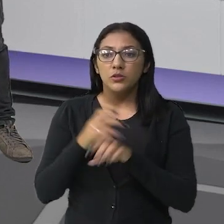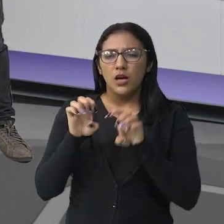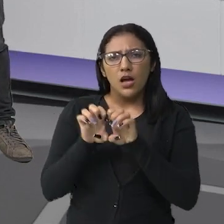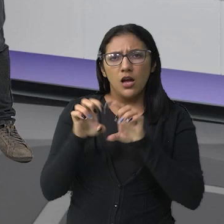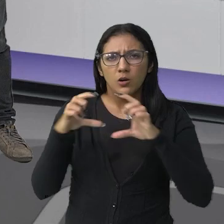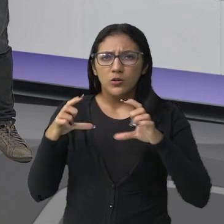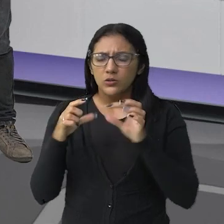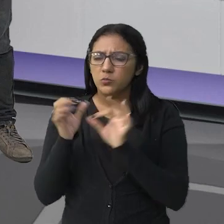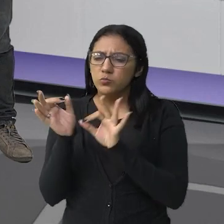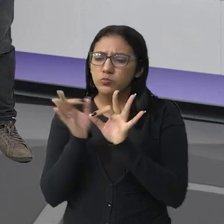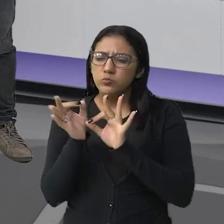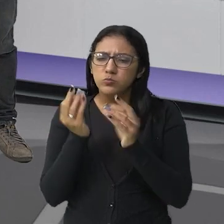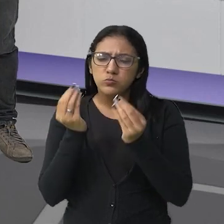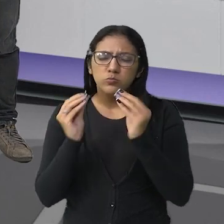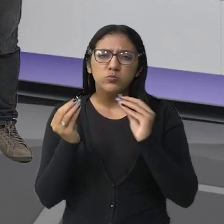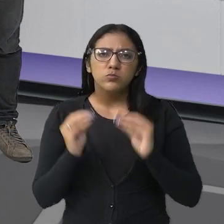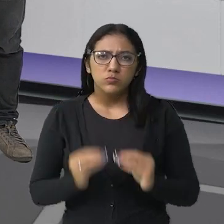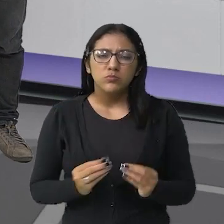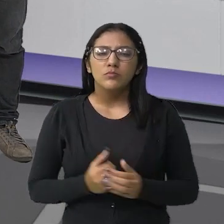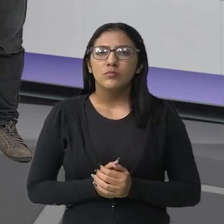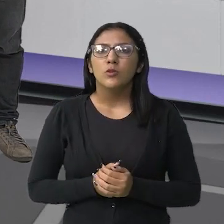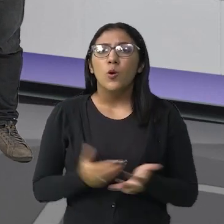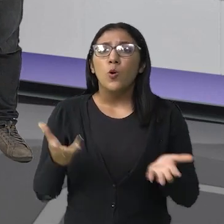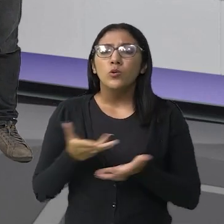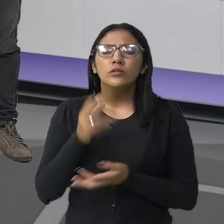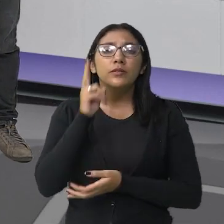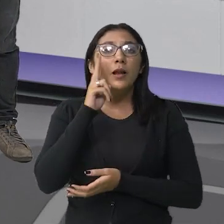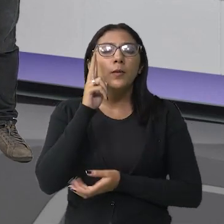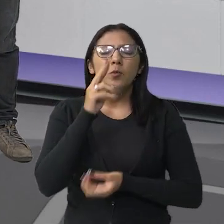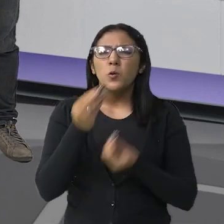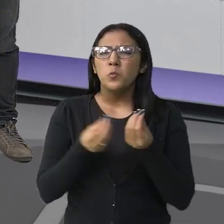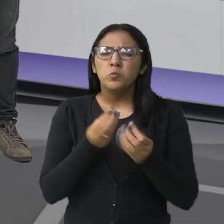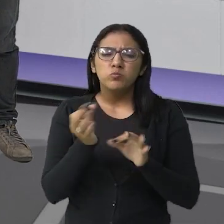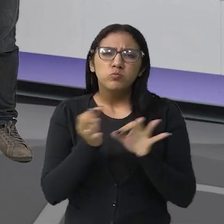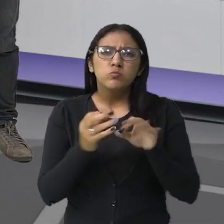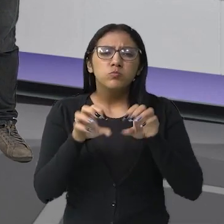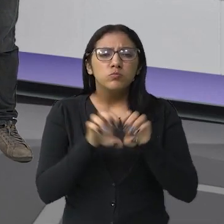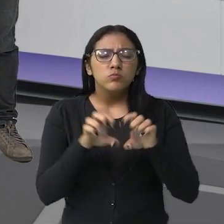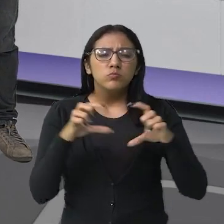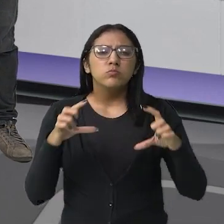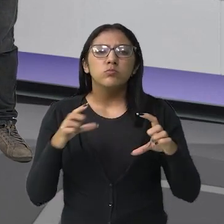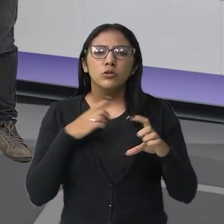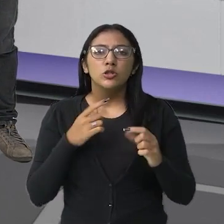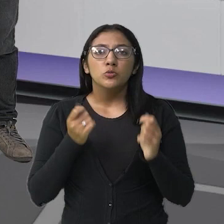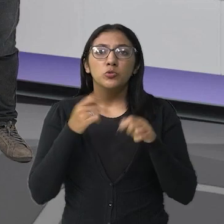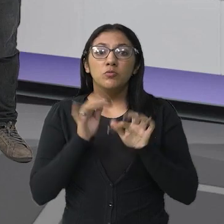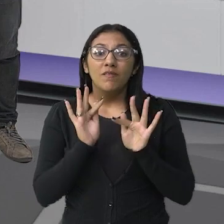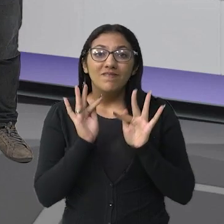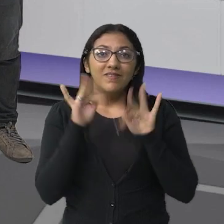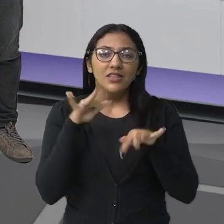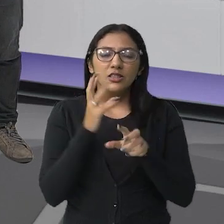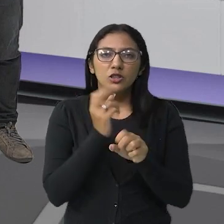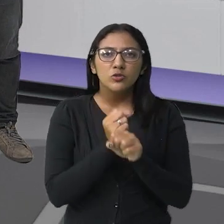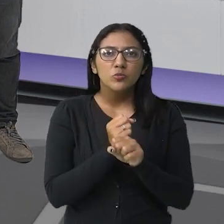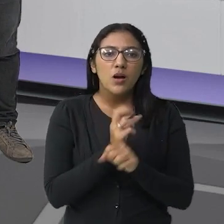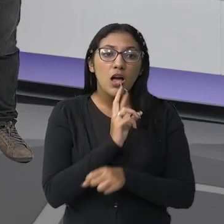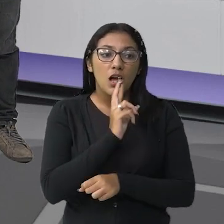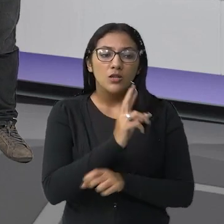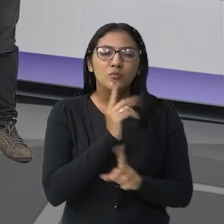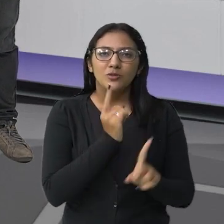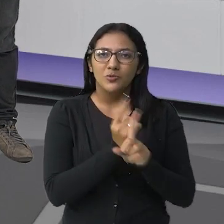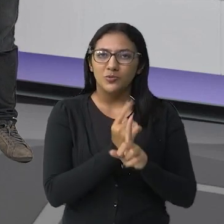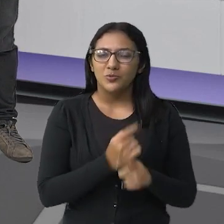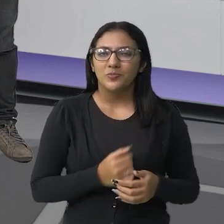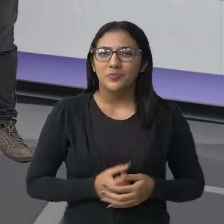a equação, né? A gente vai lembrar aqui como é que se resolve uma equação, para a gente poder finalizar aí a continha utilizando a regra